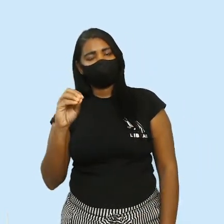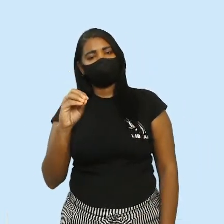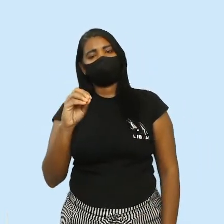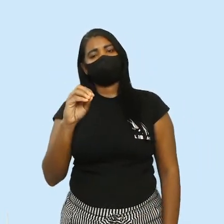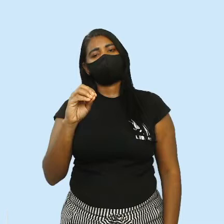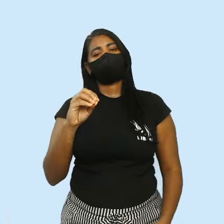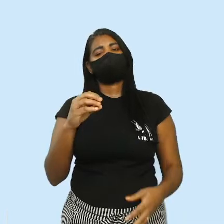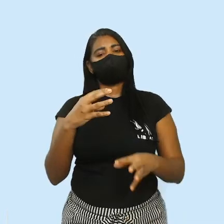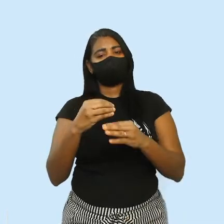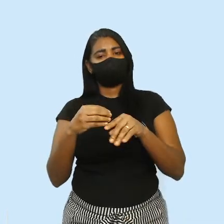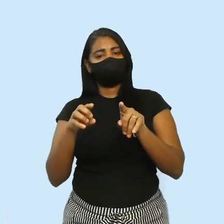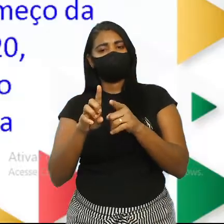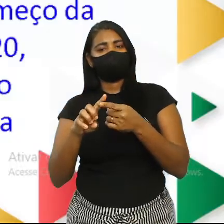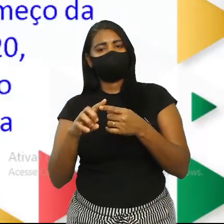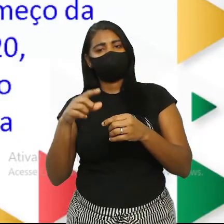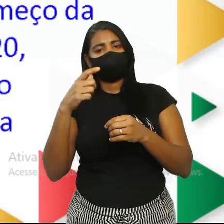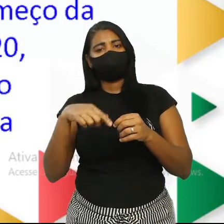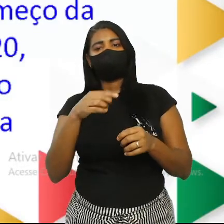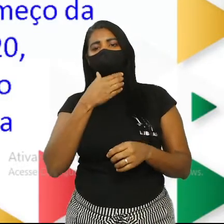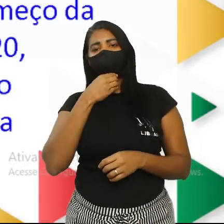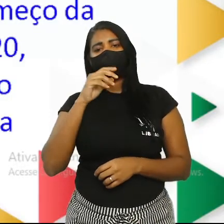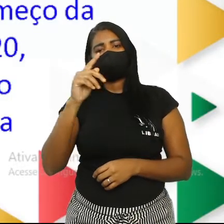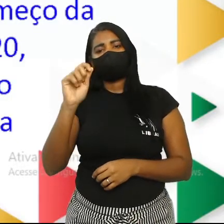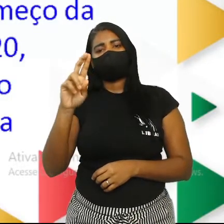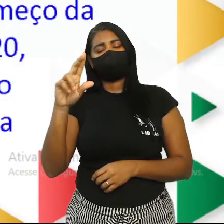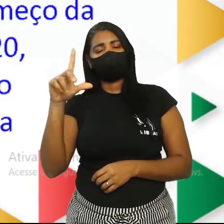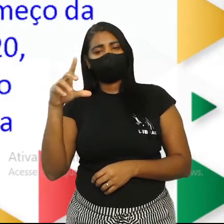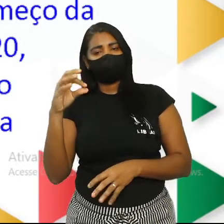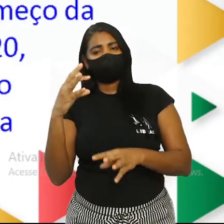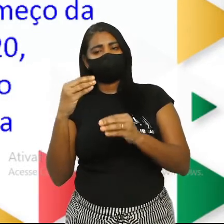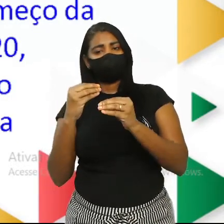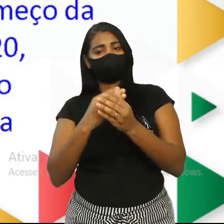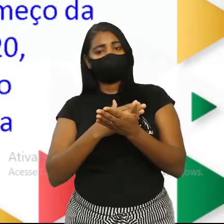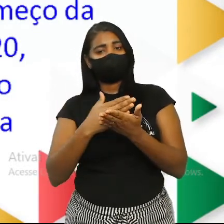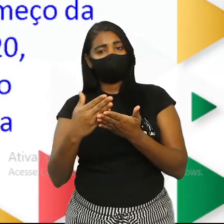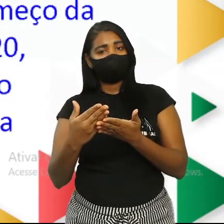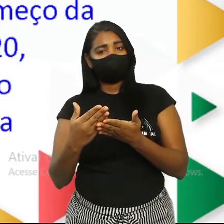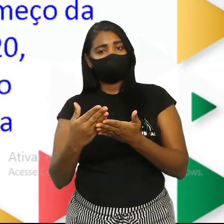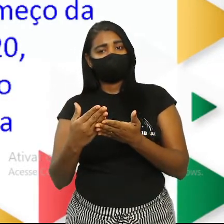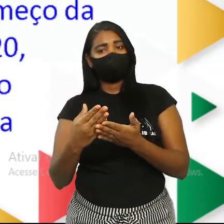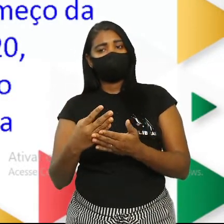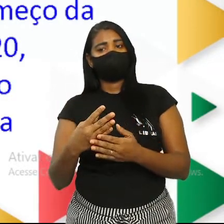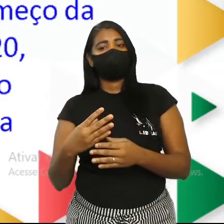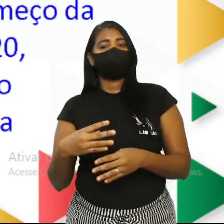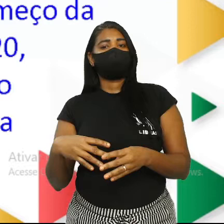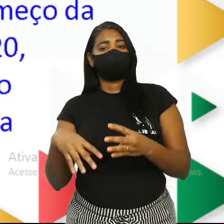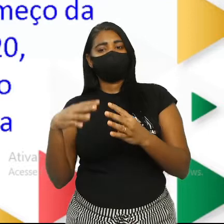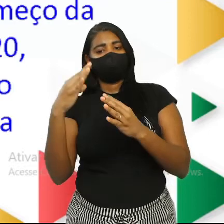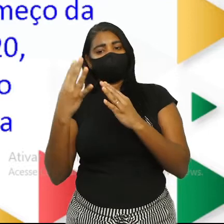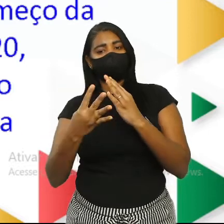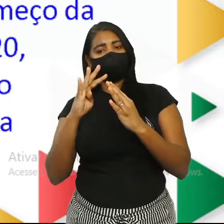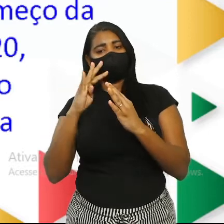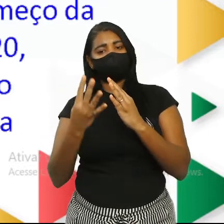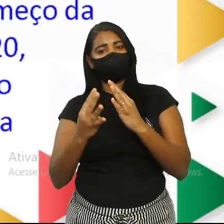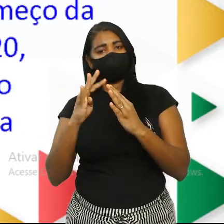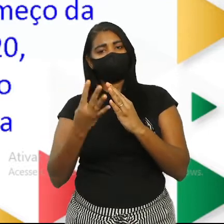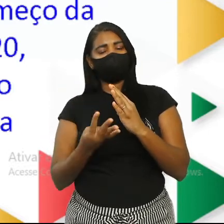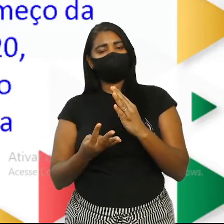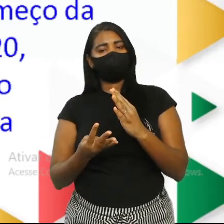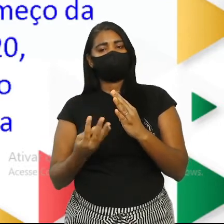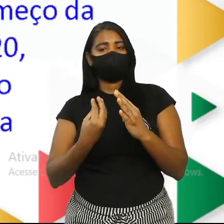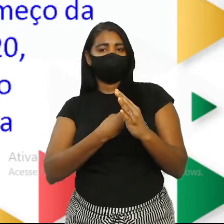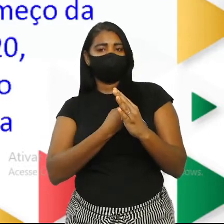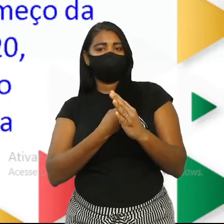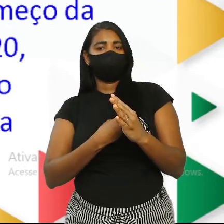E o ator, o Paulo Pontes, ele passou o começo da quarentena de 2020 dentro de um teatro que também era